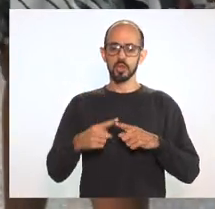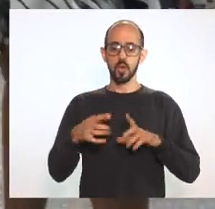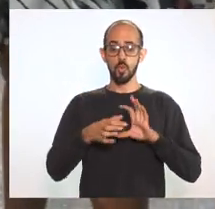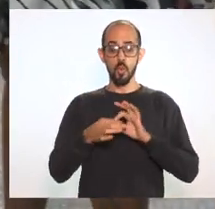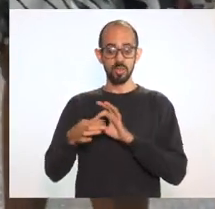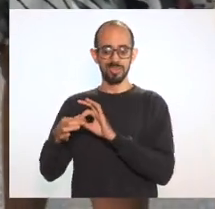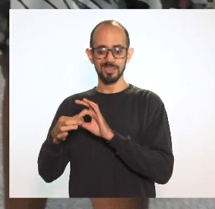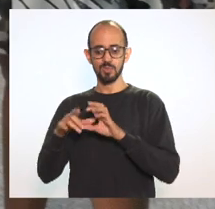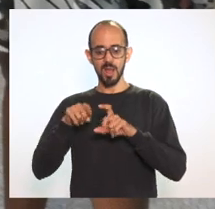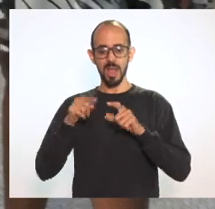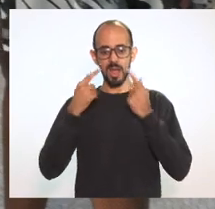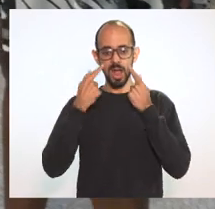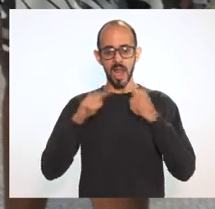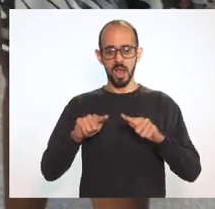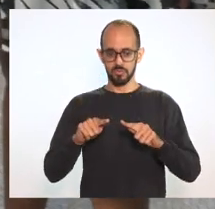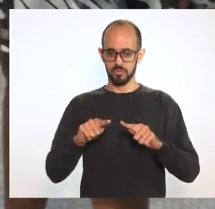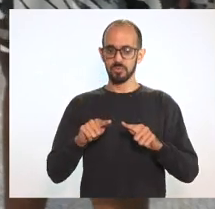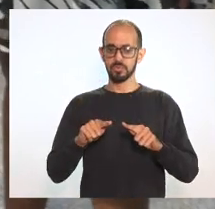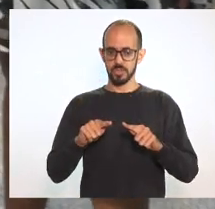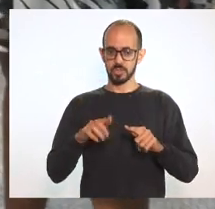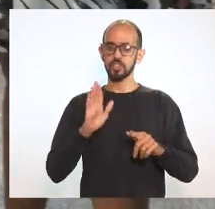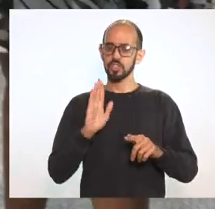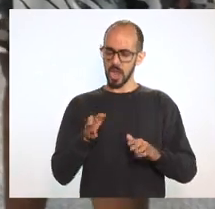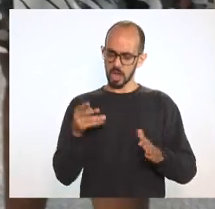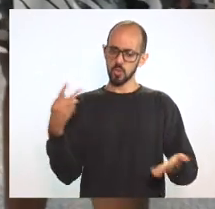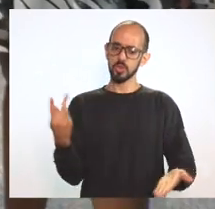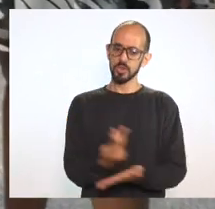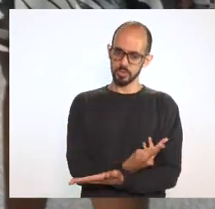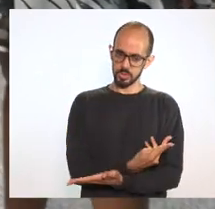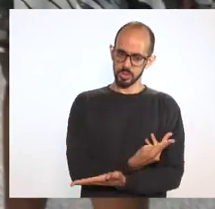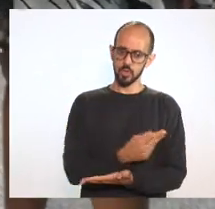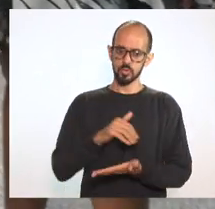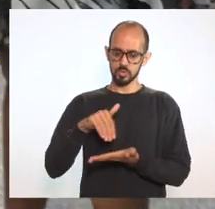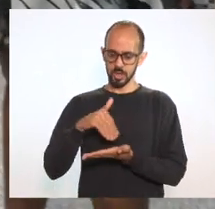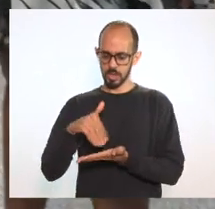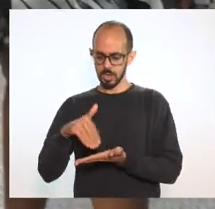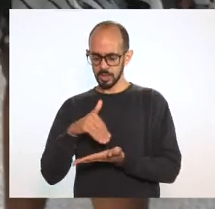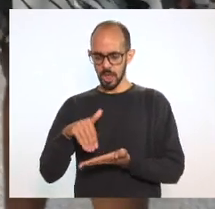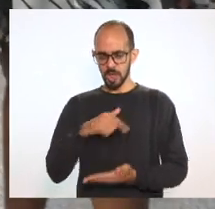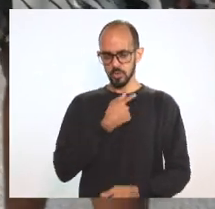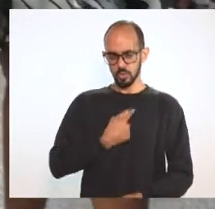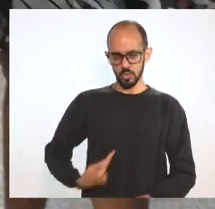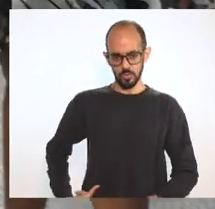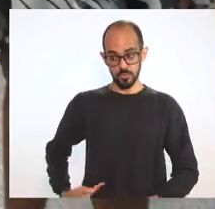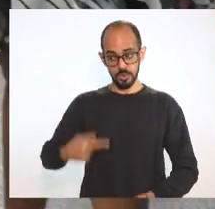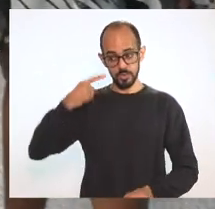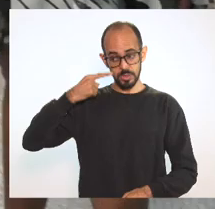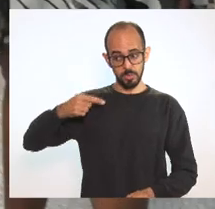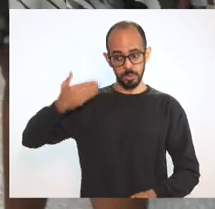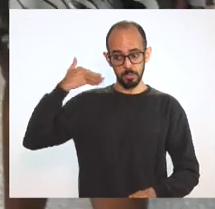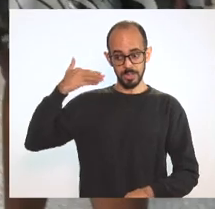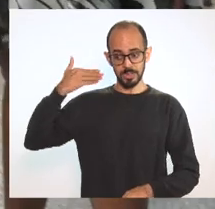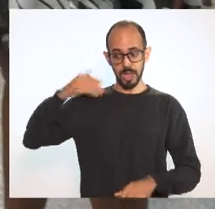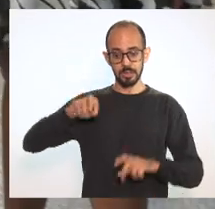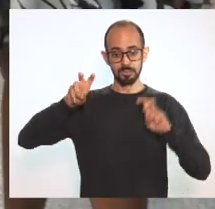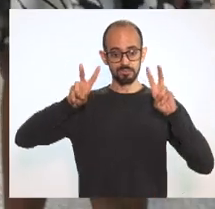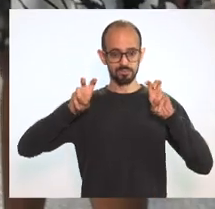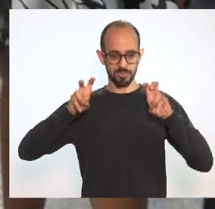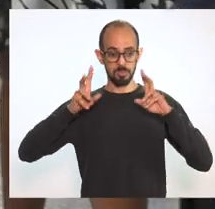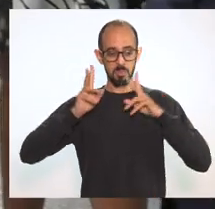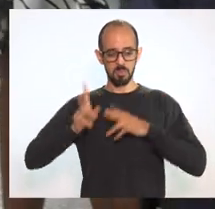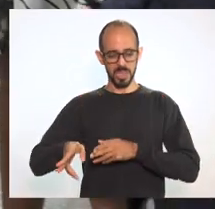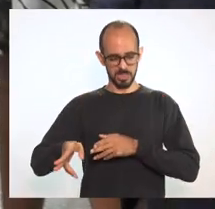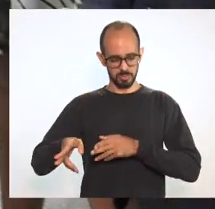inclusive, não quero explorar isso aqui, mas uma dissonância entre o secretário de Educação e o governador na sexta-feira passada sobre esse mesmo tema. Então, eu acho que é